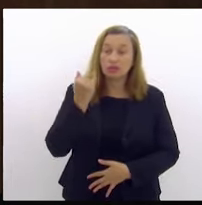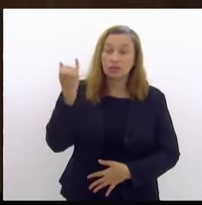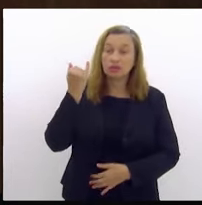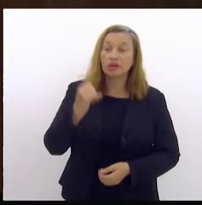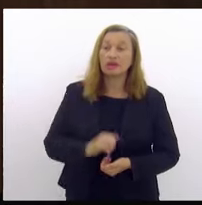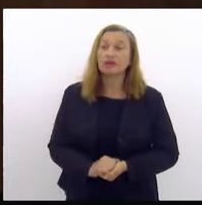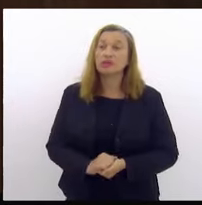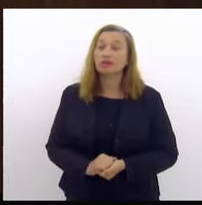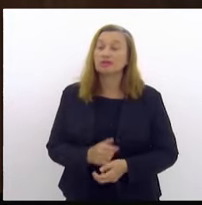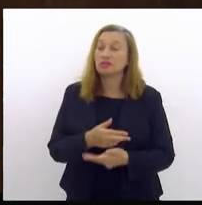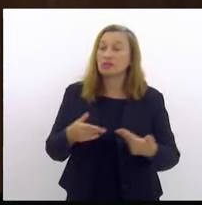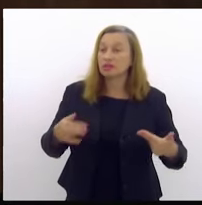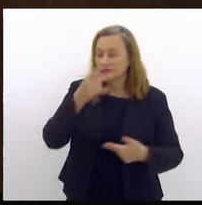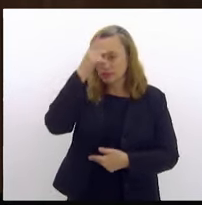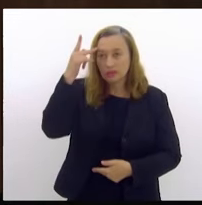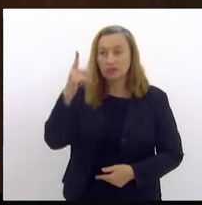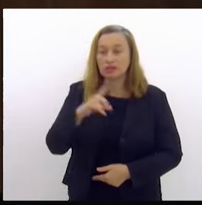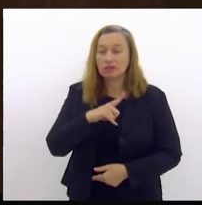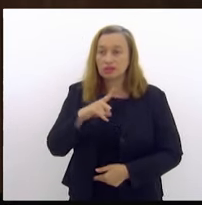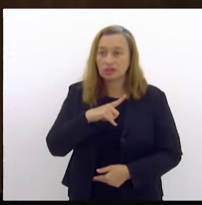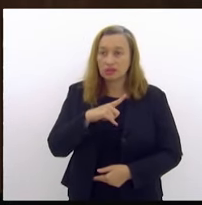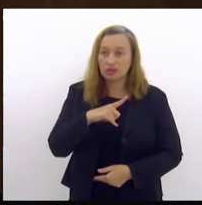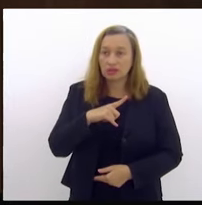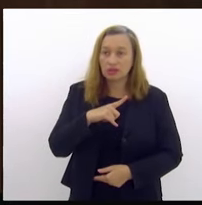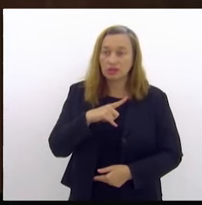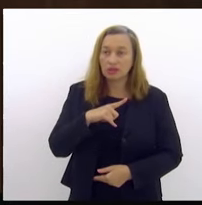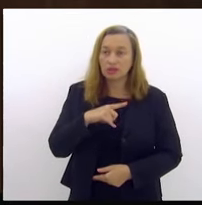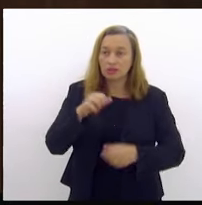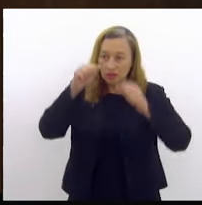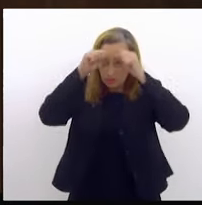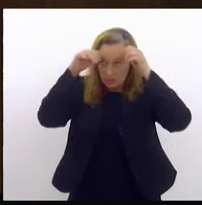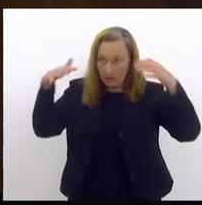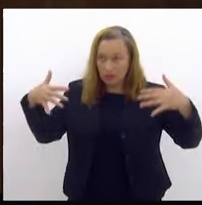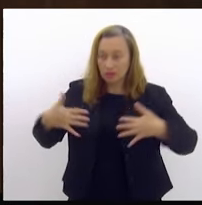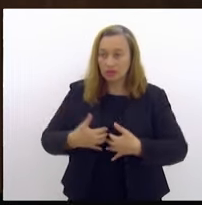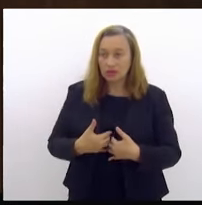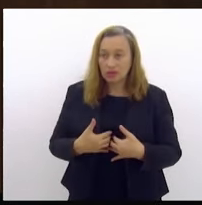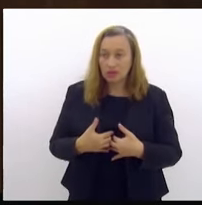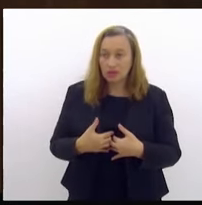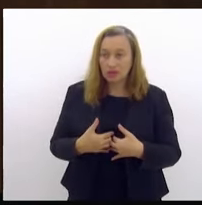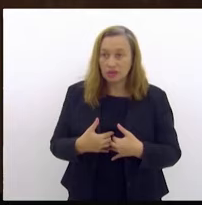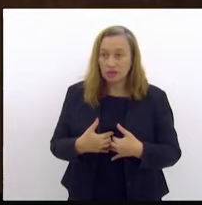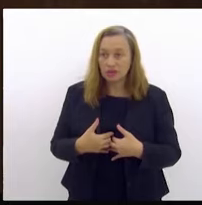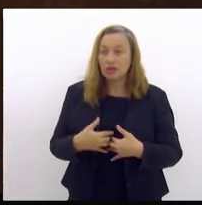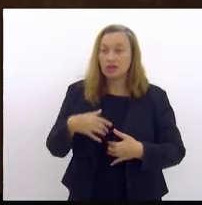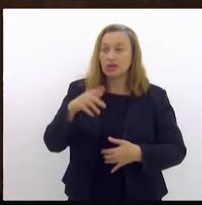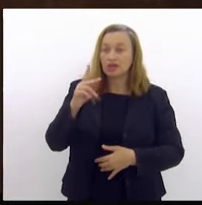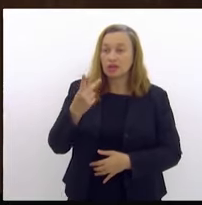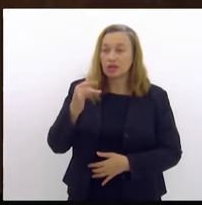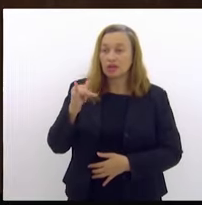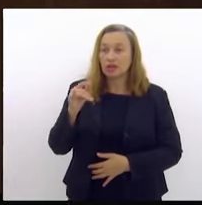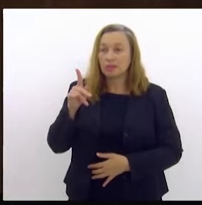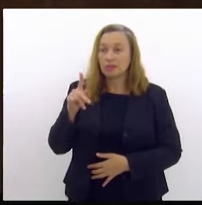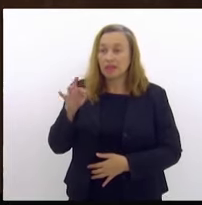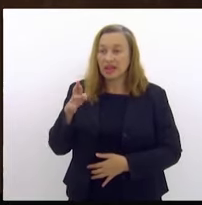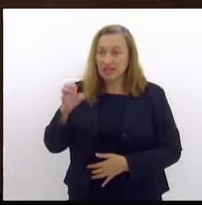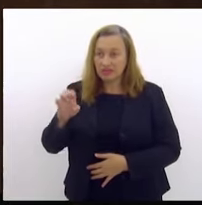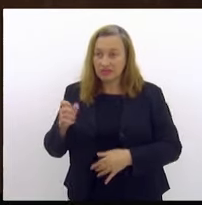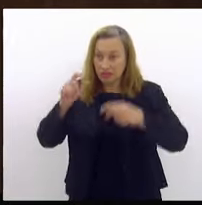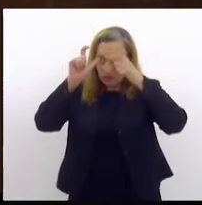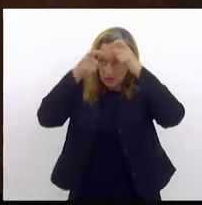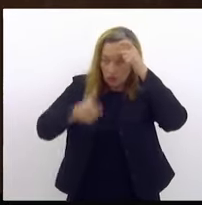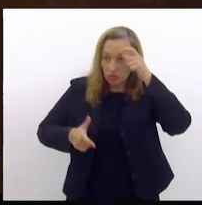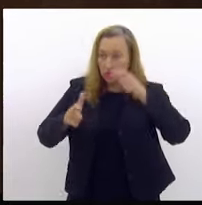tem muitas pessoas que têm o espectro autista, ou hiperatividade, ou outros transtornos, que